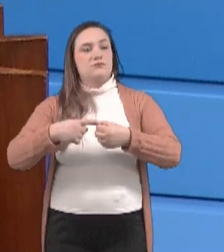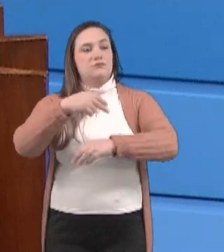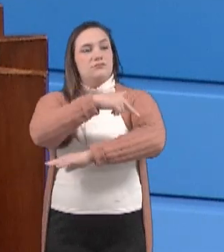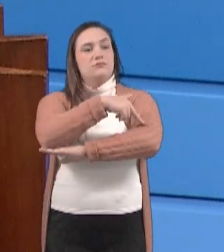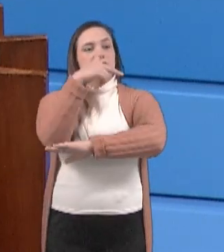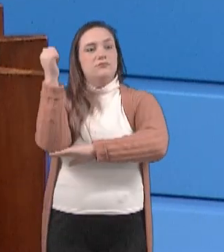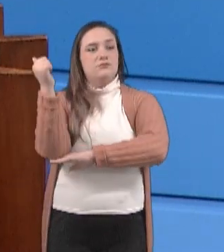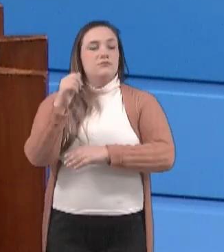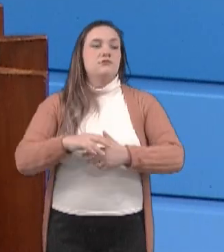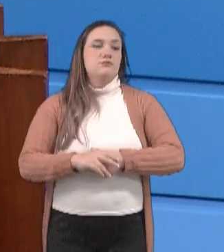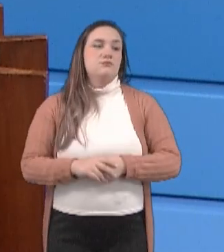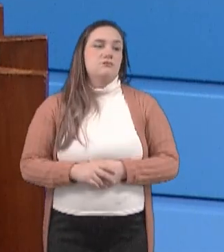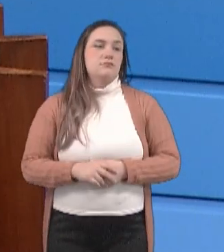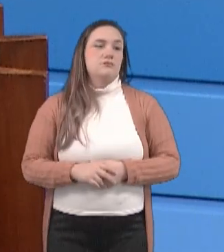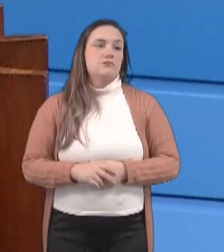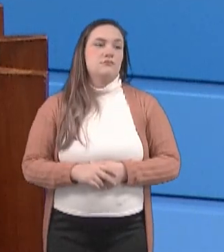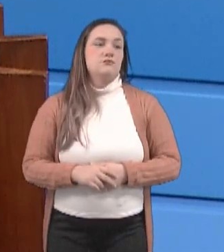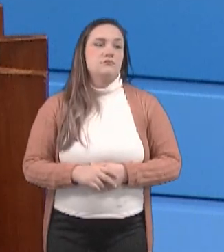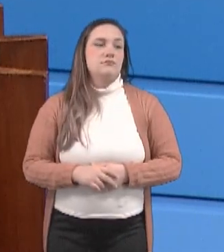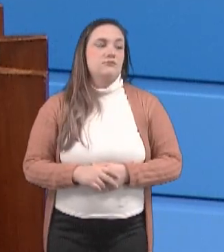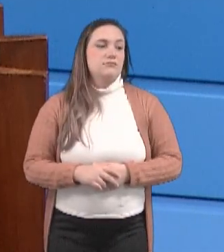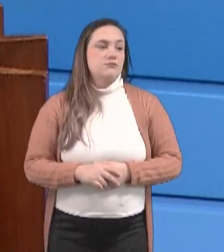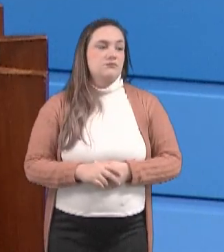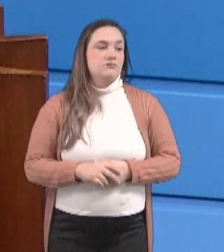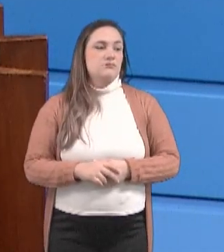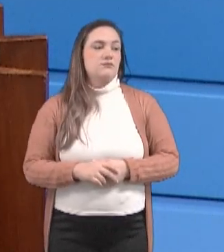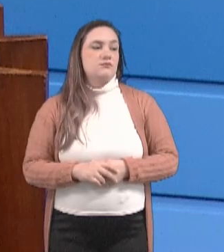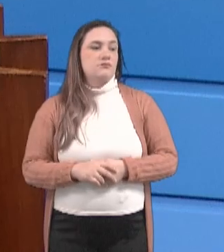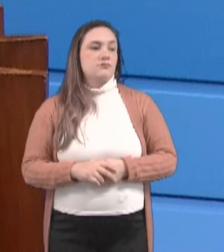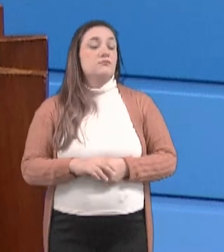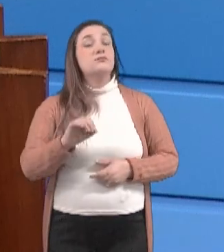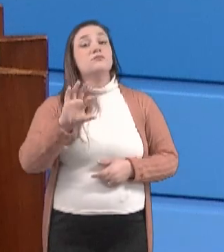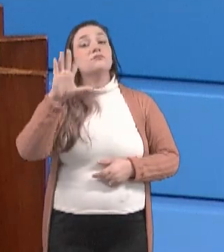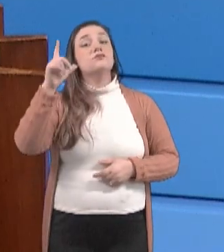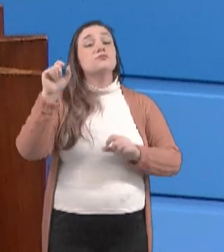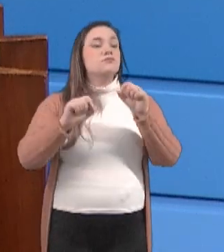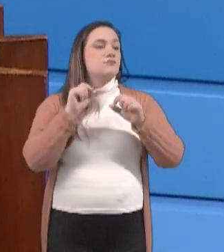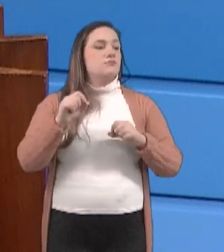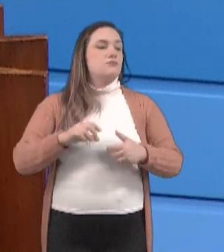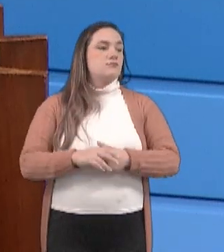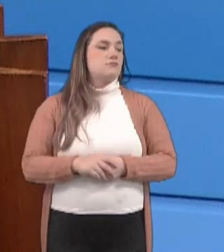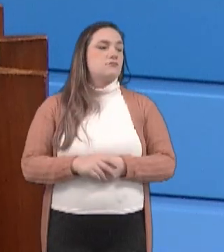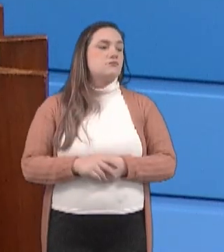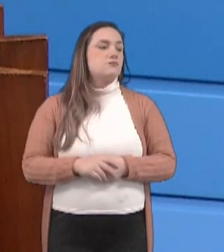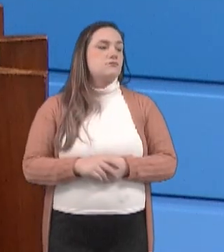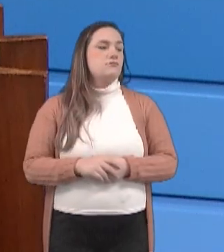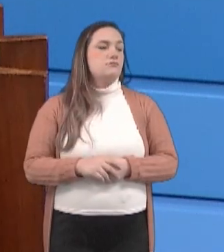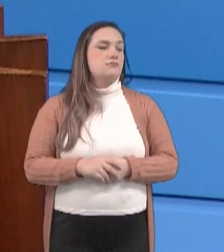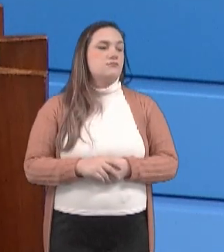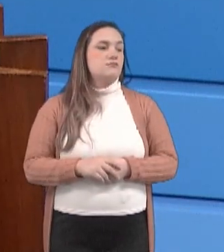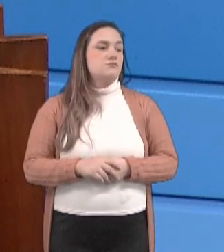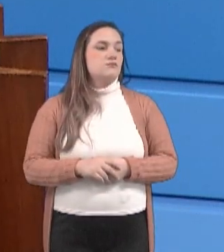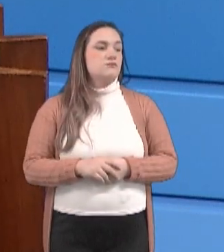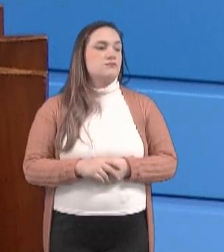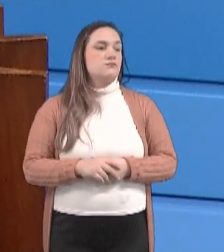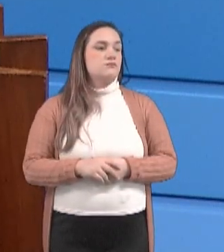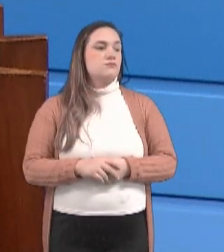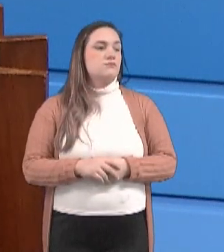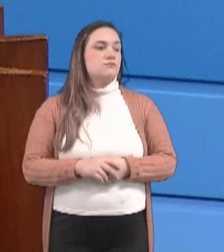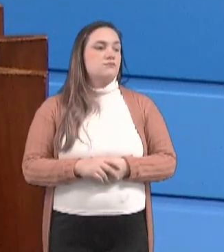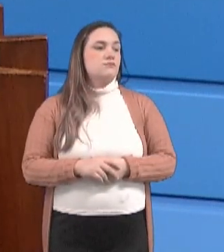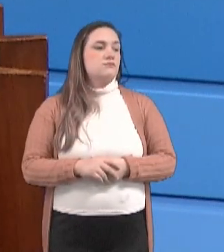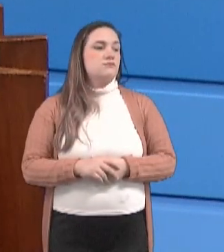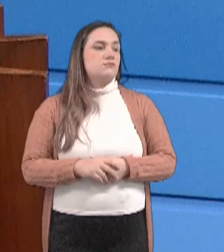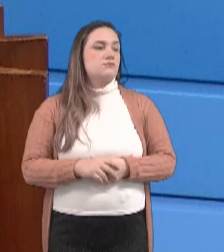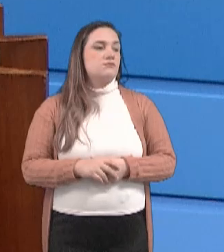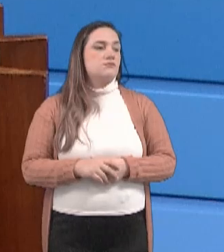o imponderável. O imponderável é que nós havíamos contratado uma empresa aqui de Campo